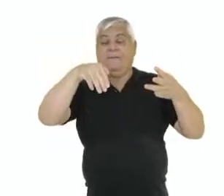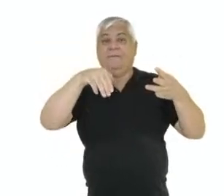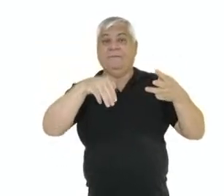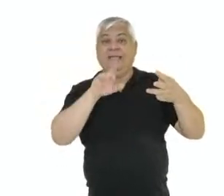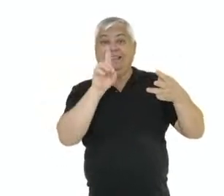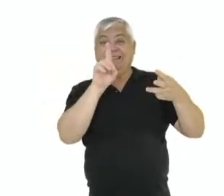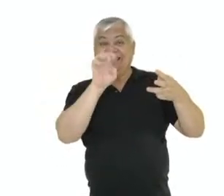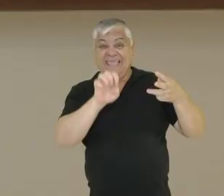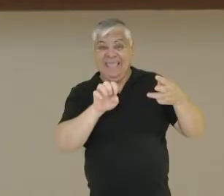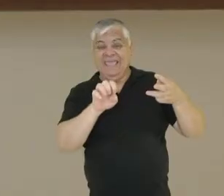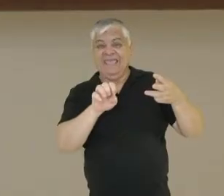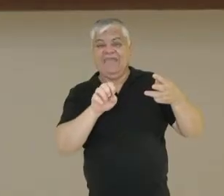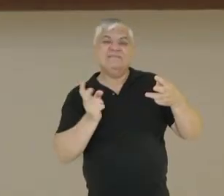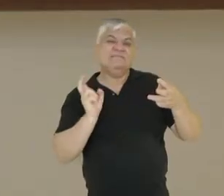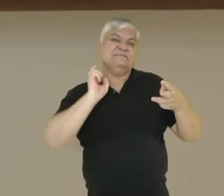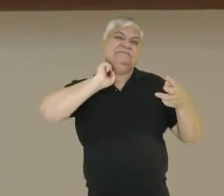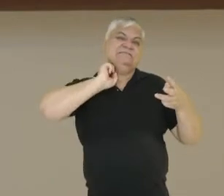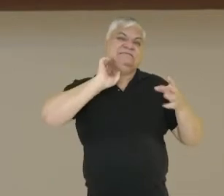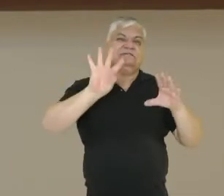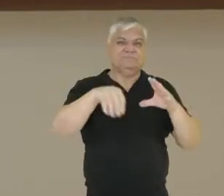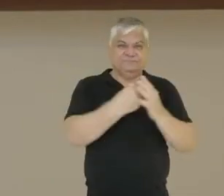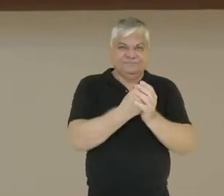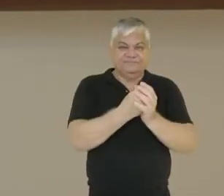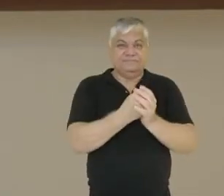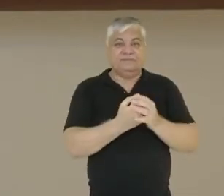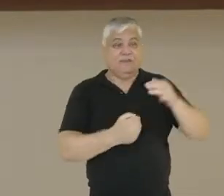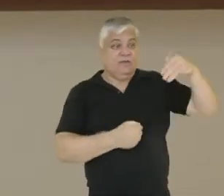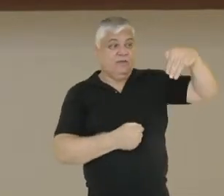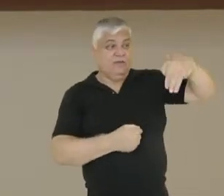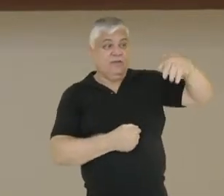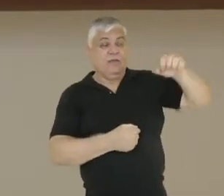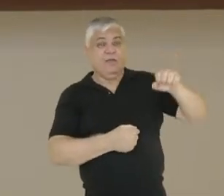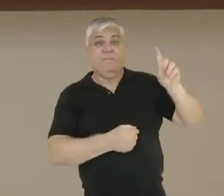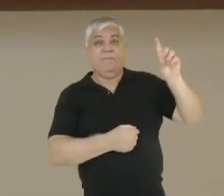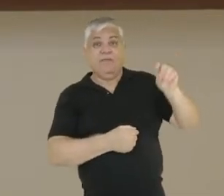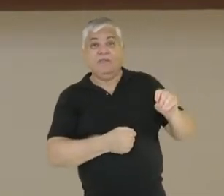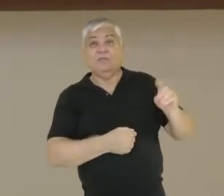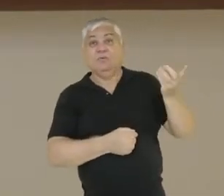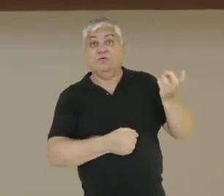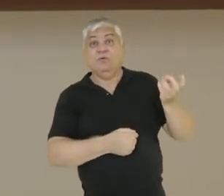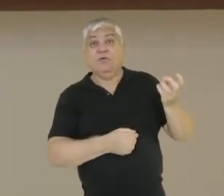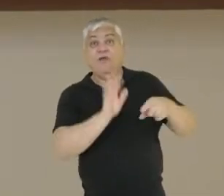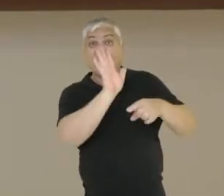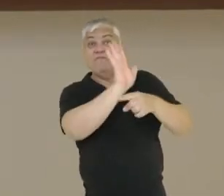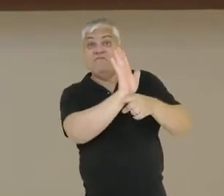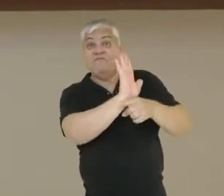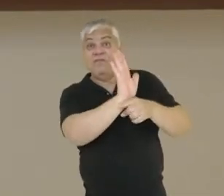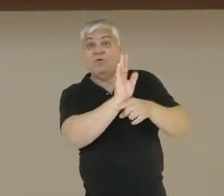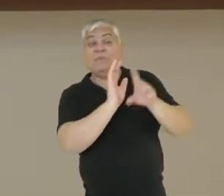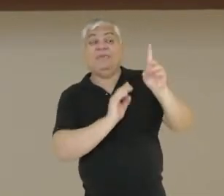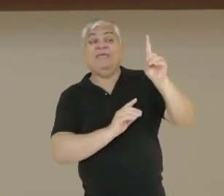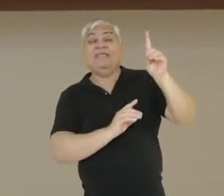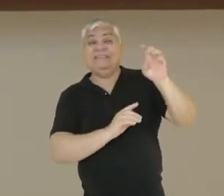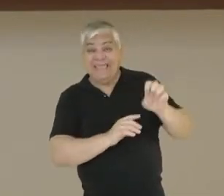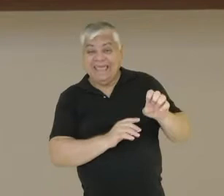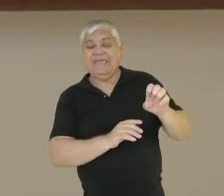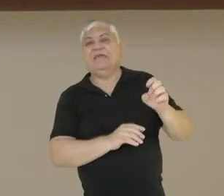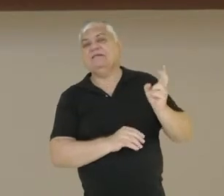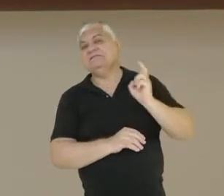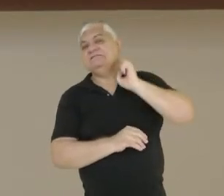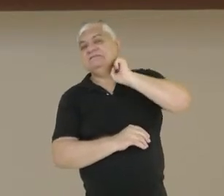dois complementos ali. É um tipo específico de medo de um tipo específico de filme. Medo de filme de vampiro.